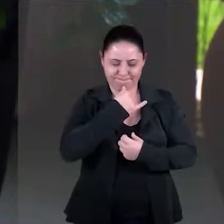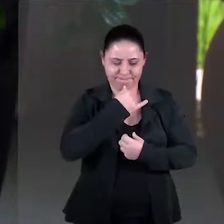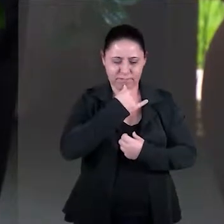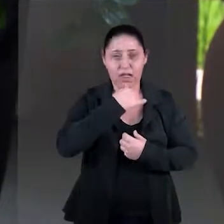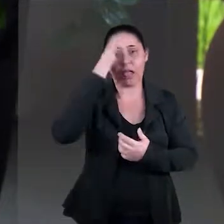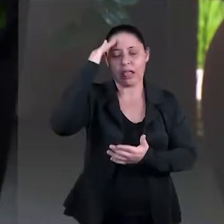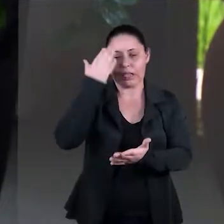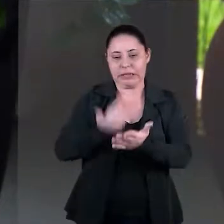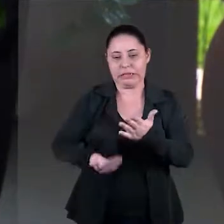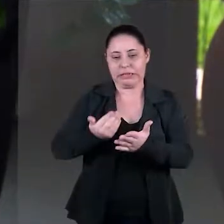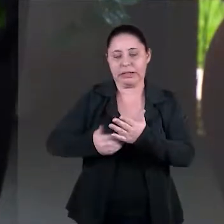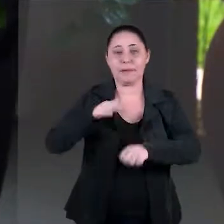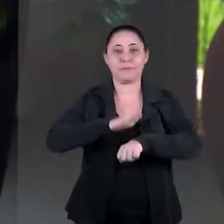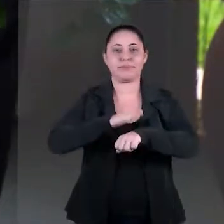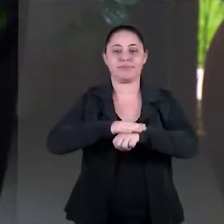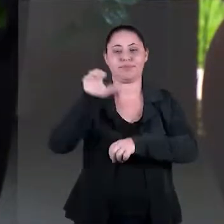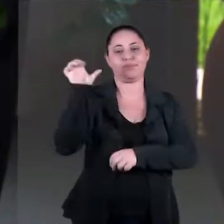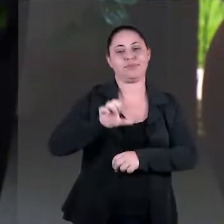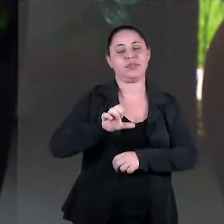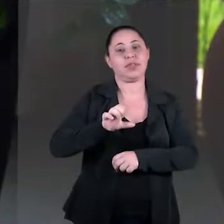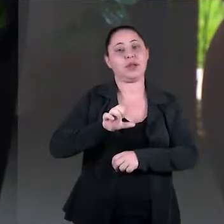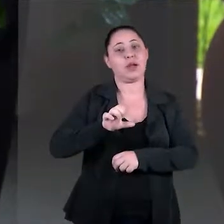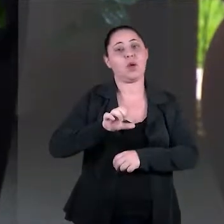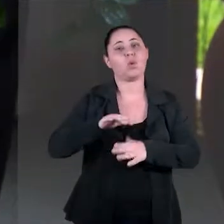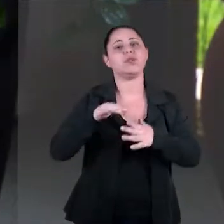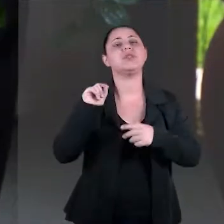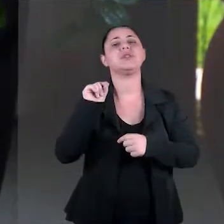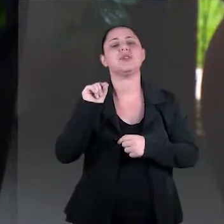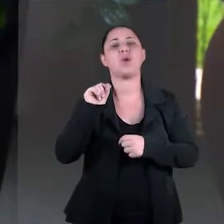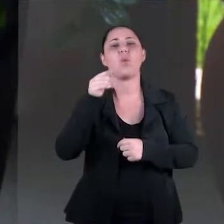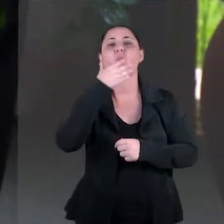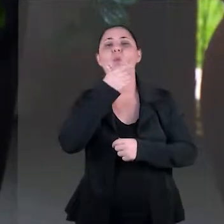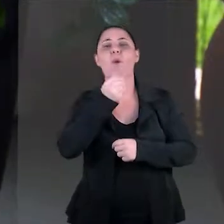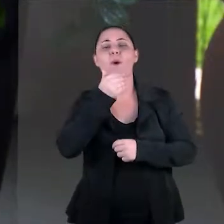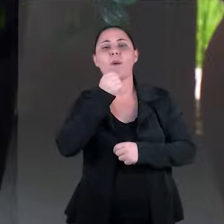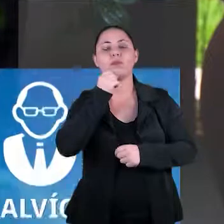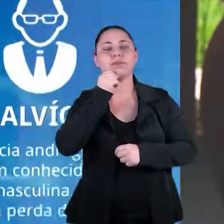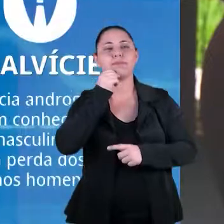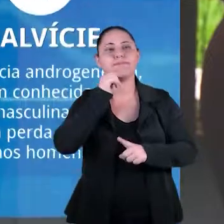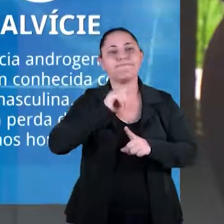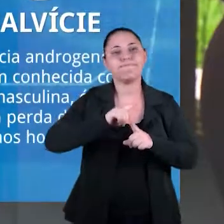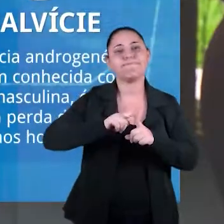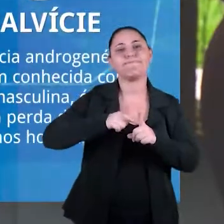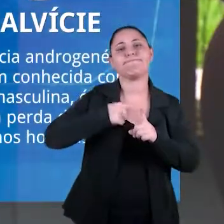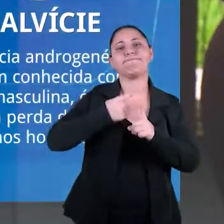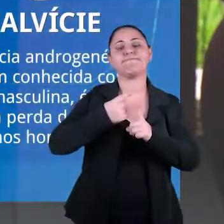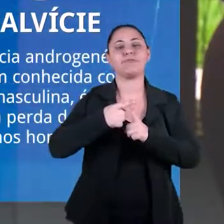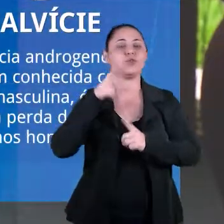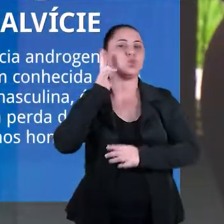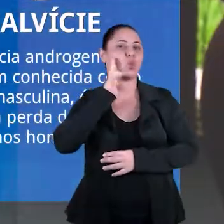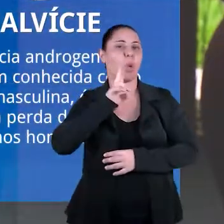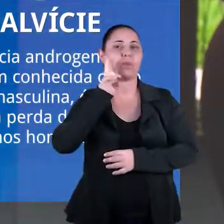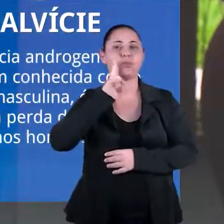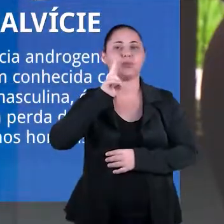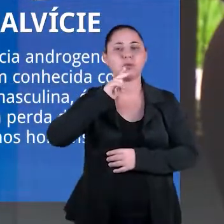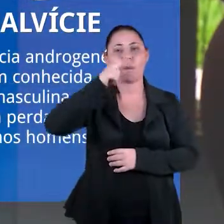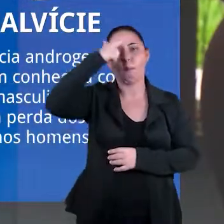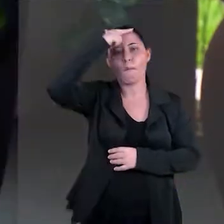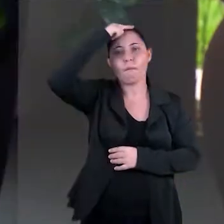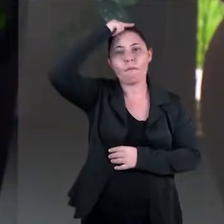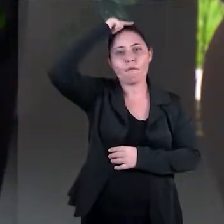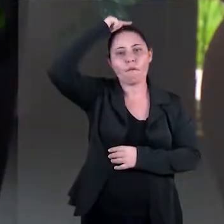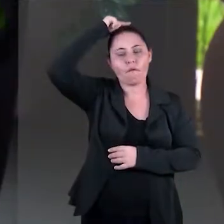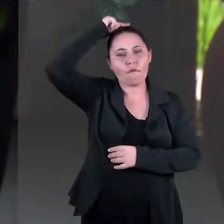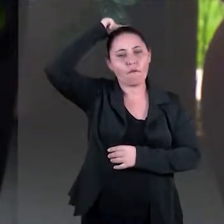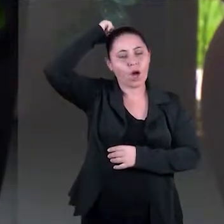autoestima. A queda capilar mais grave atinge principalmente os homens e a causa mais comum é a alopécia